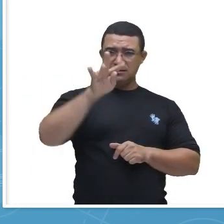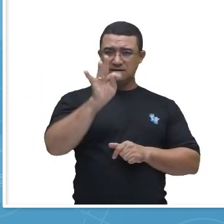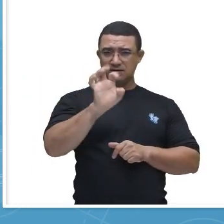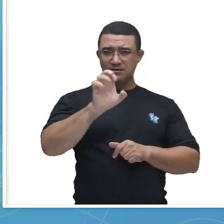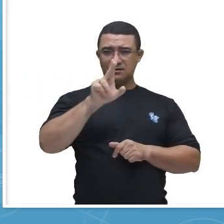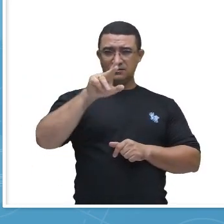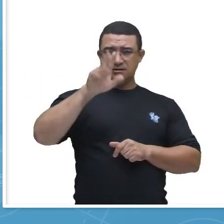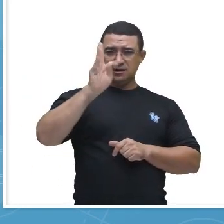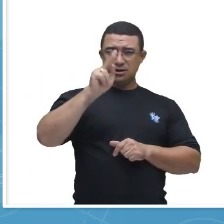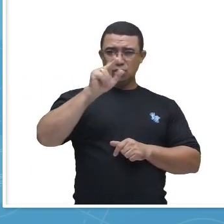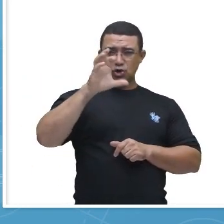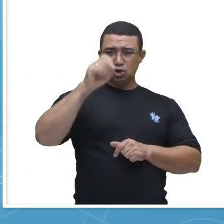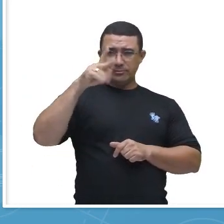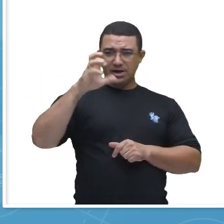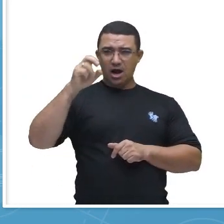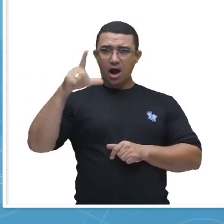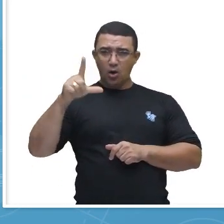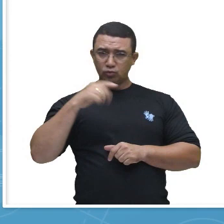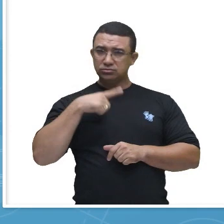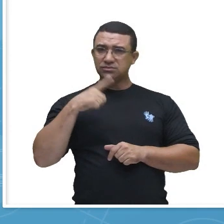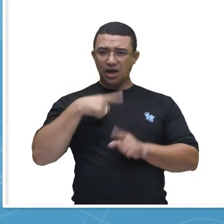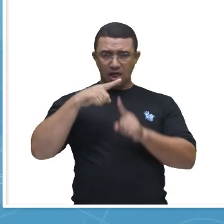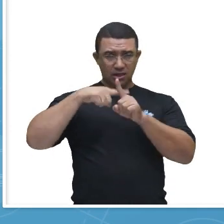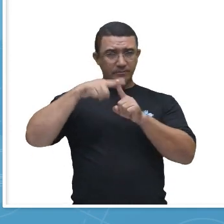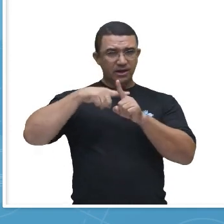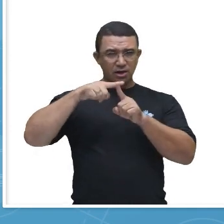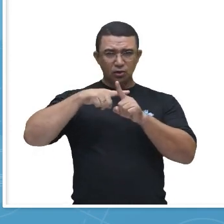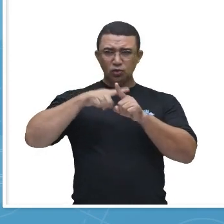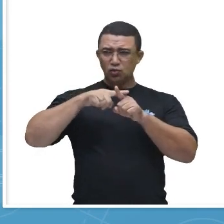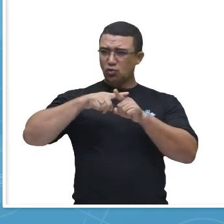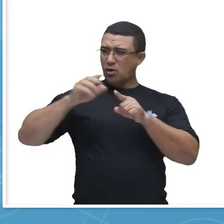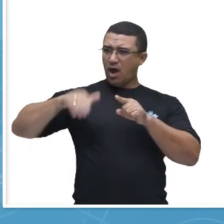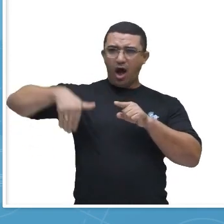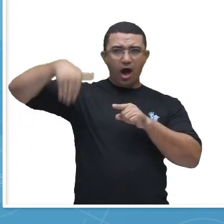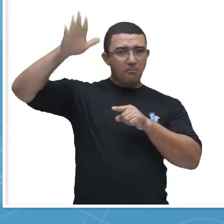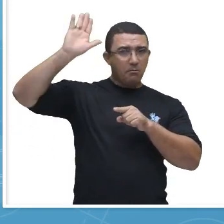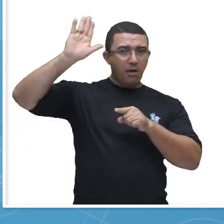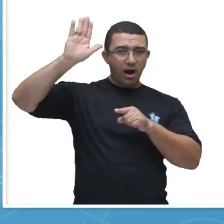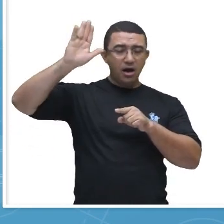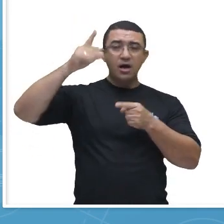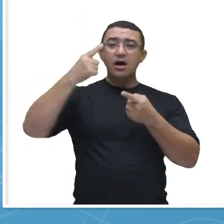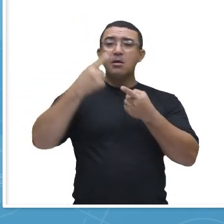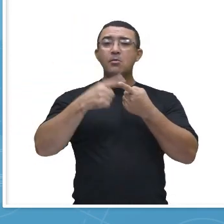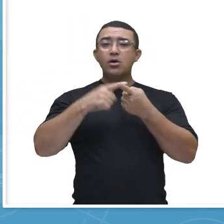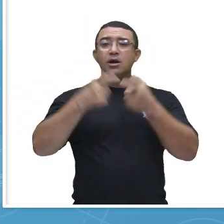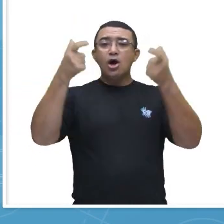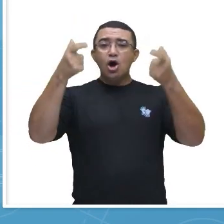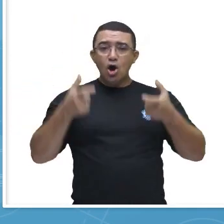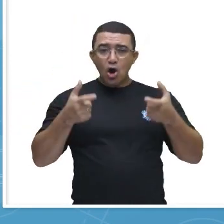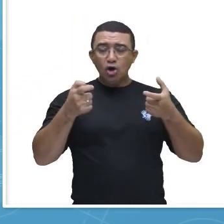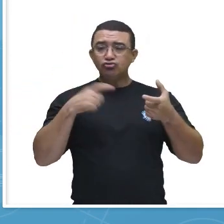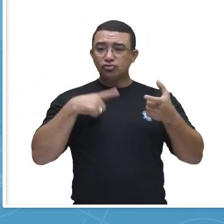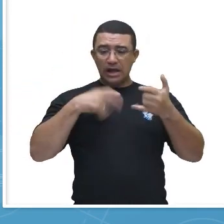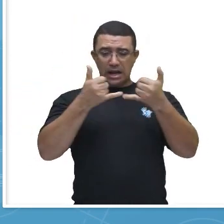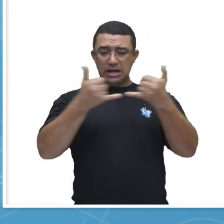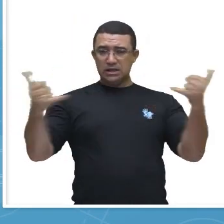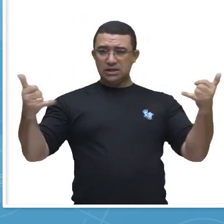costuma registrar elevadas temperaturas, tá? Por se localizar, né, próximo à linha do